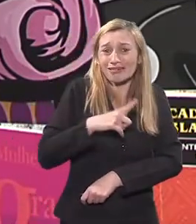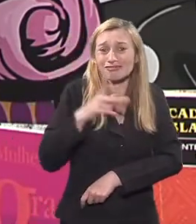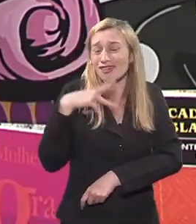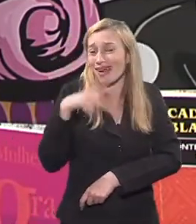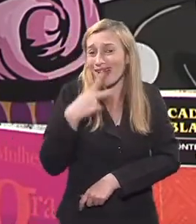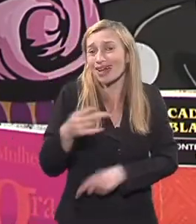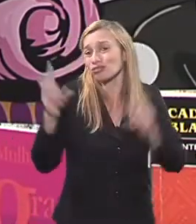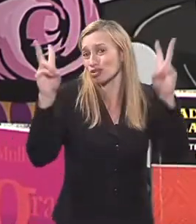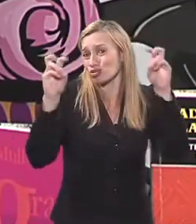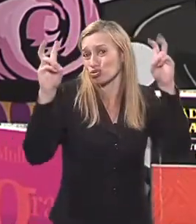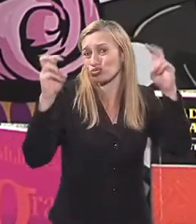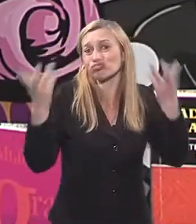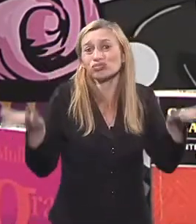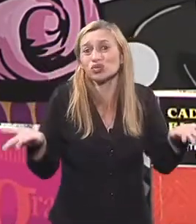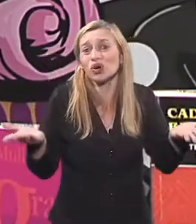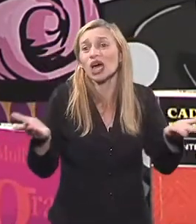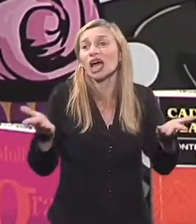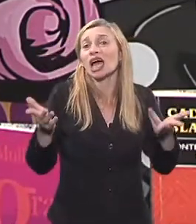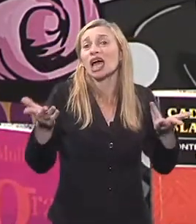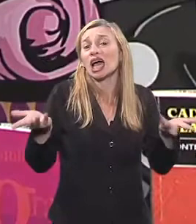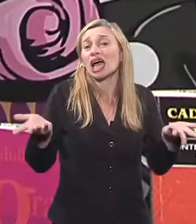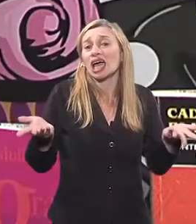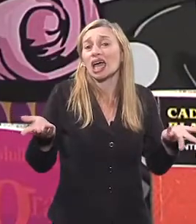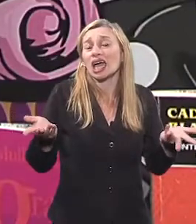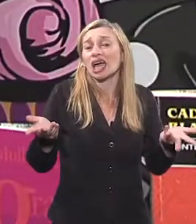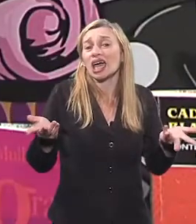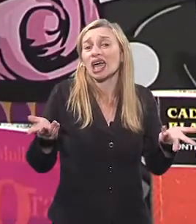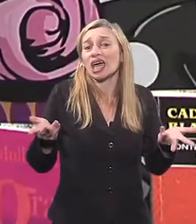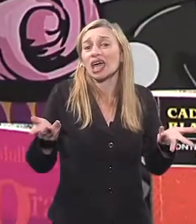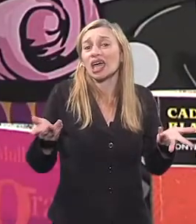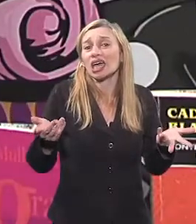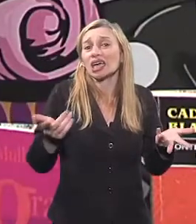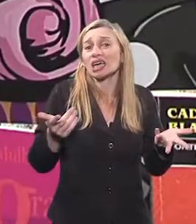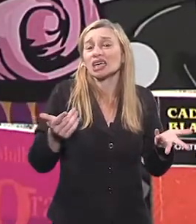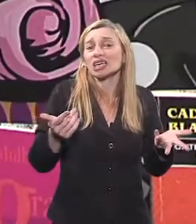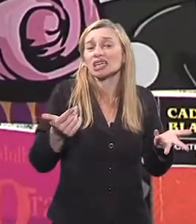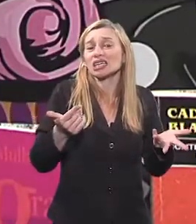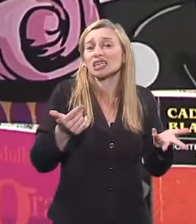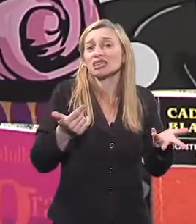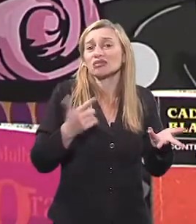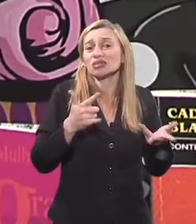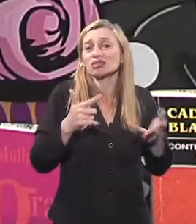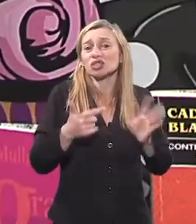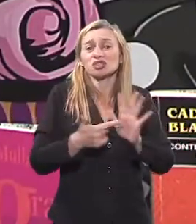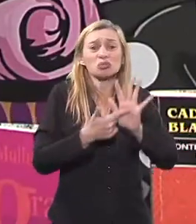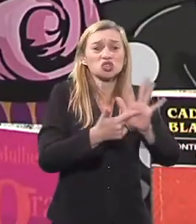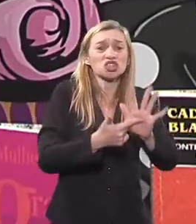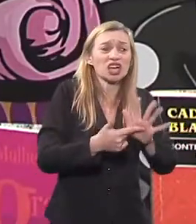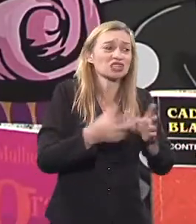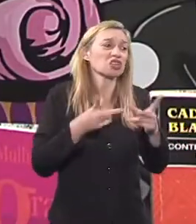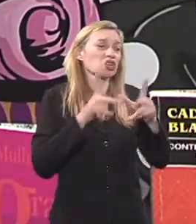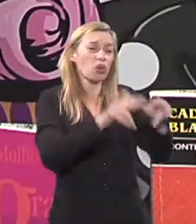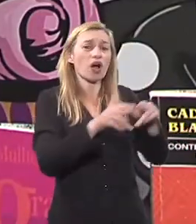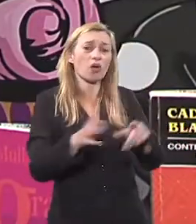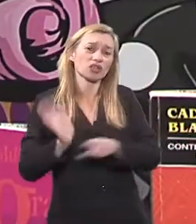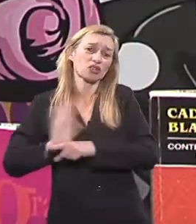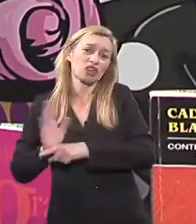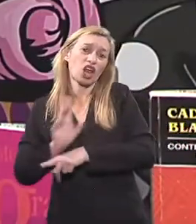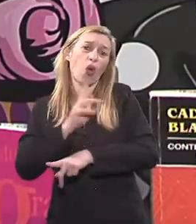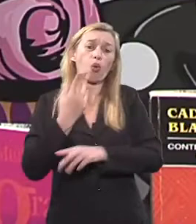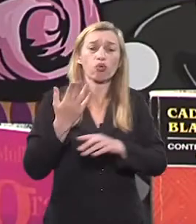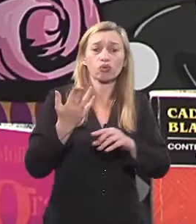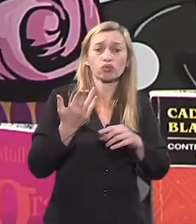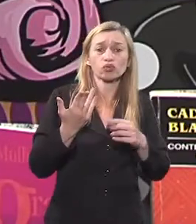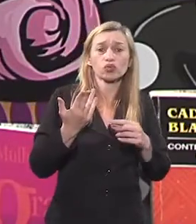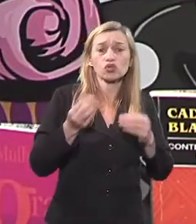de tocar nesse assunto, de falar disso, de uma forma que não seja estereotipada, como a gente vê nas novelas ou nos